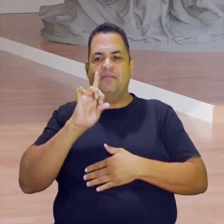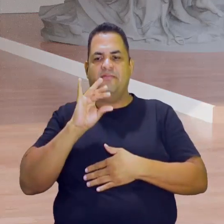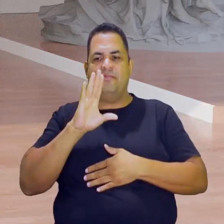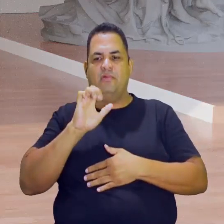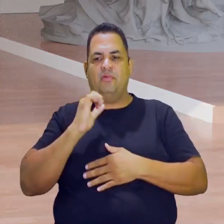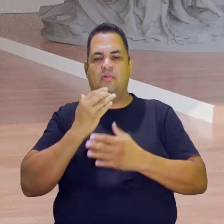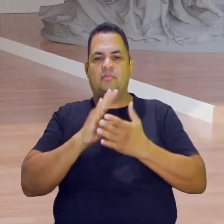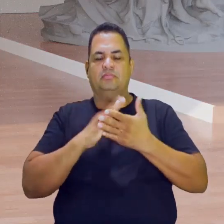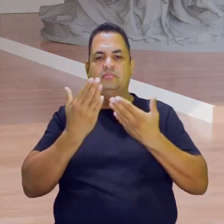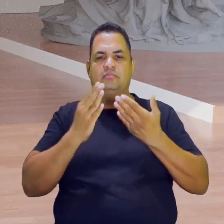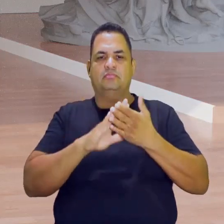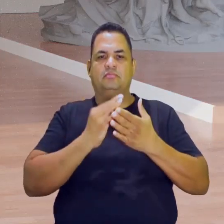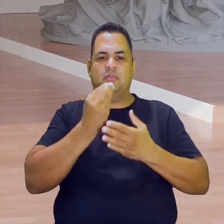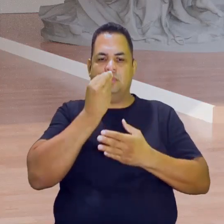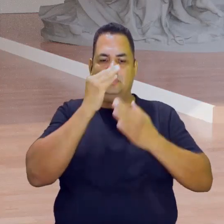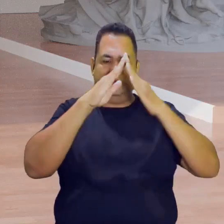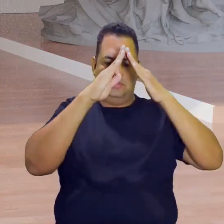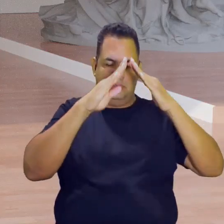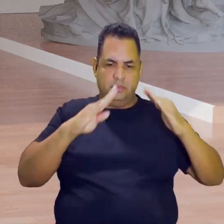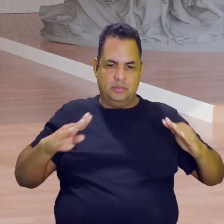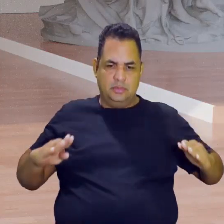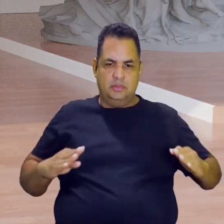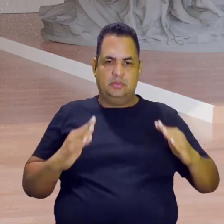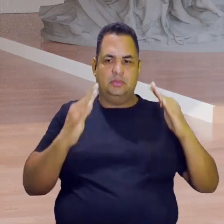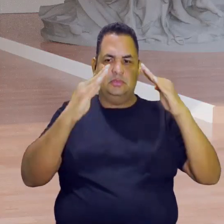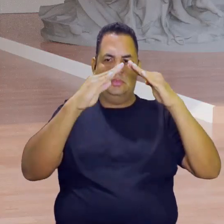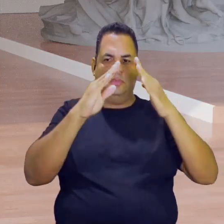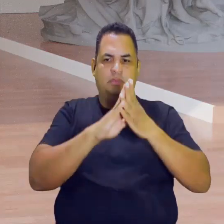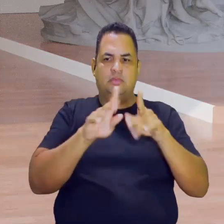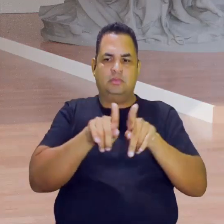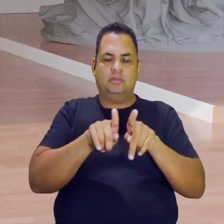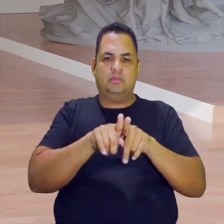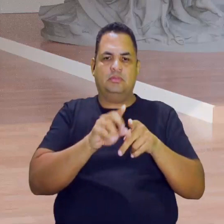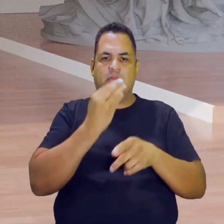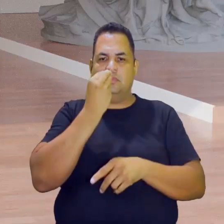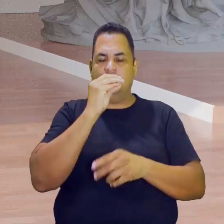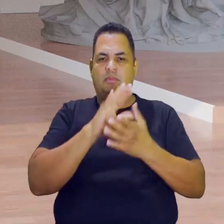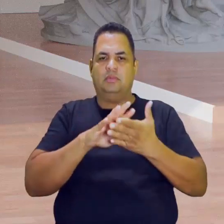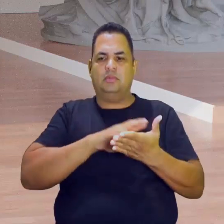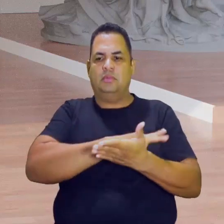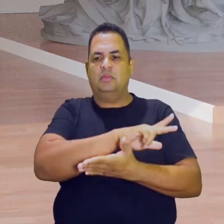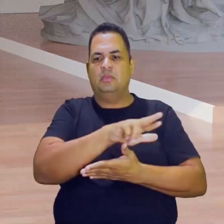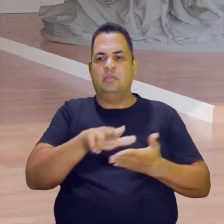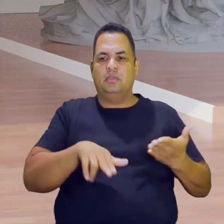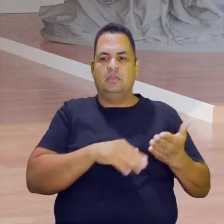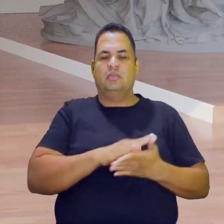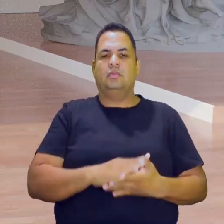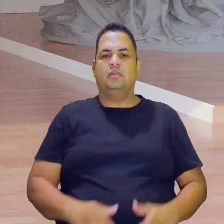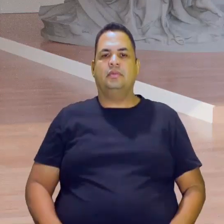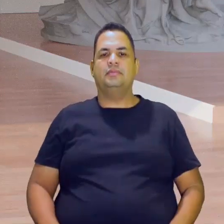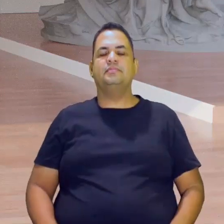arte circense, teatro, música, dança, então uma variedade de